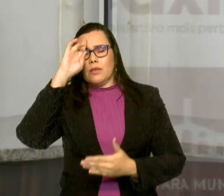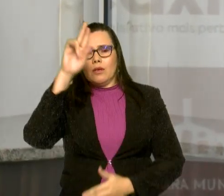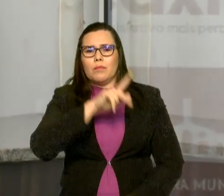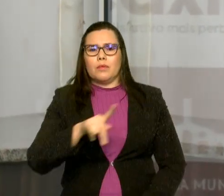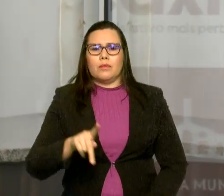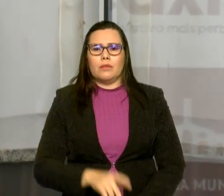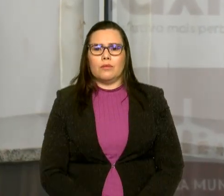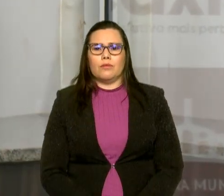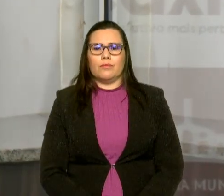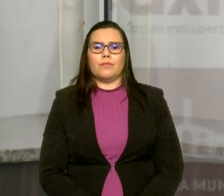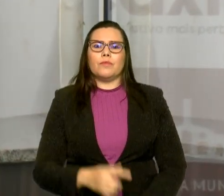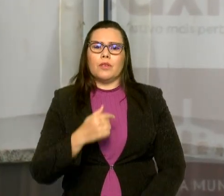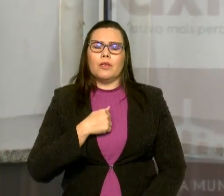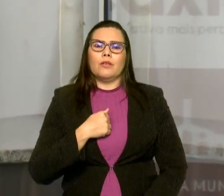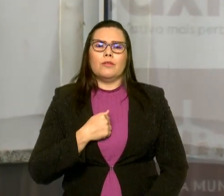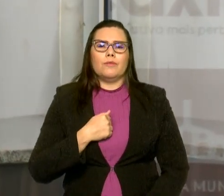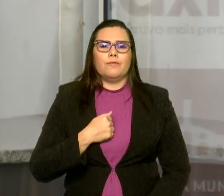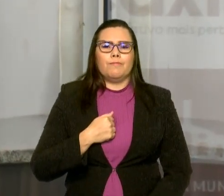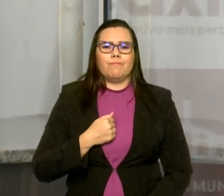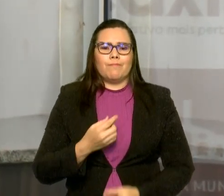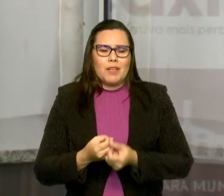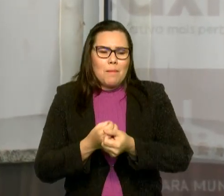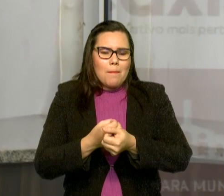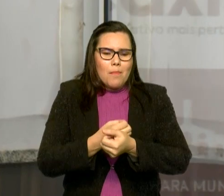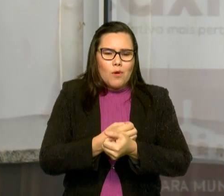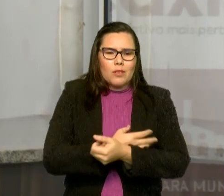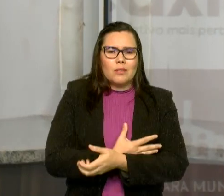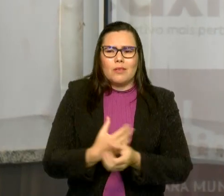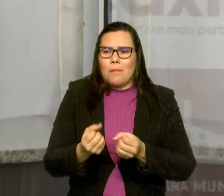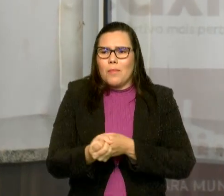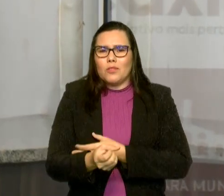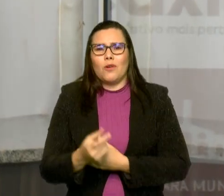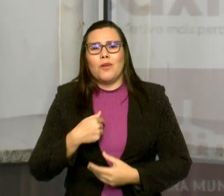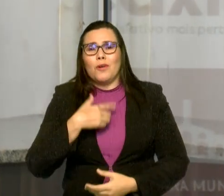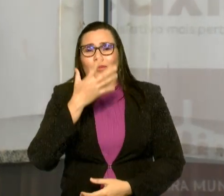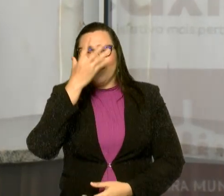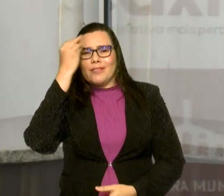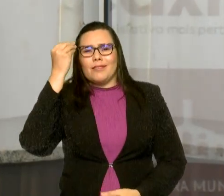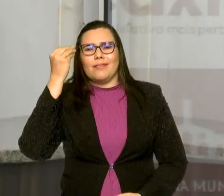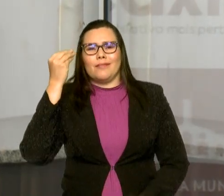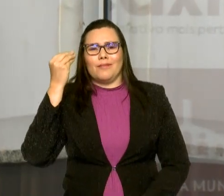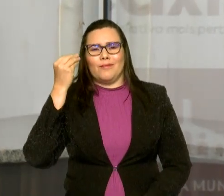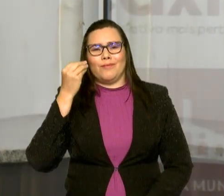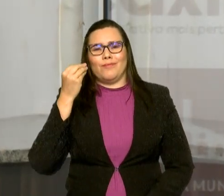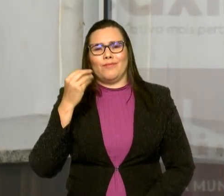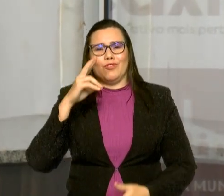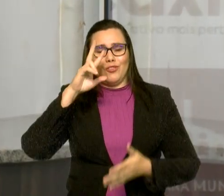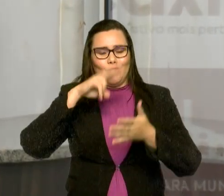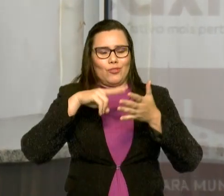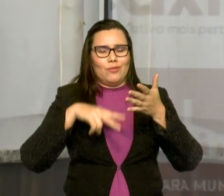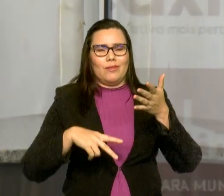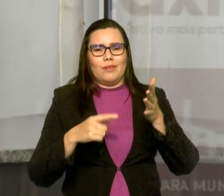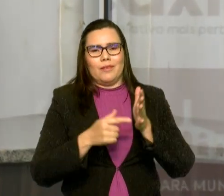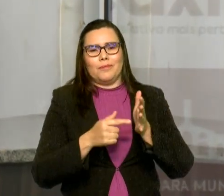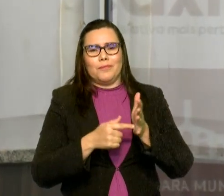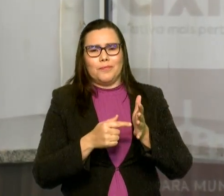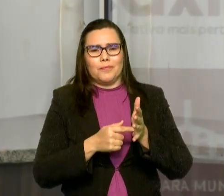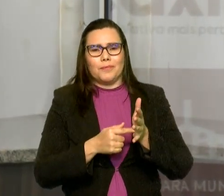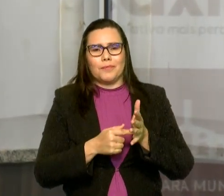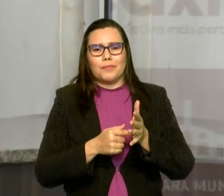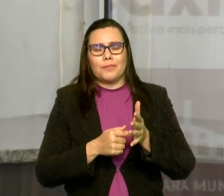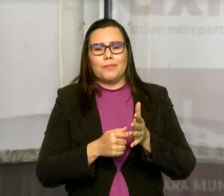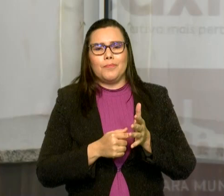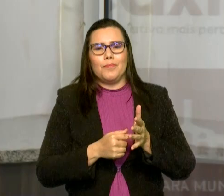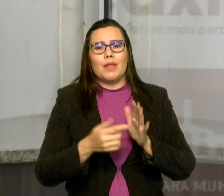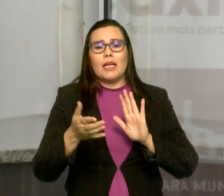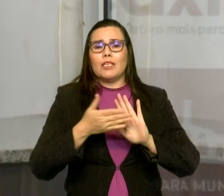momento de empolgação, às vezes, a emoção nos trai, eu esqueci de ler aqui uma